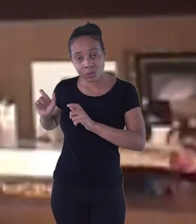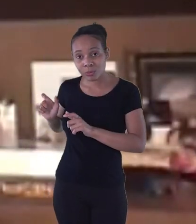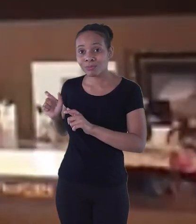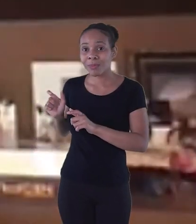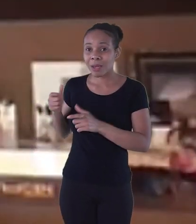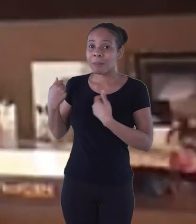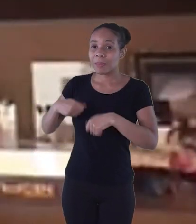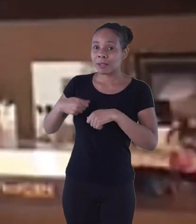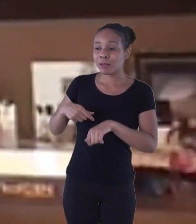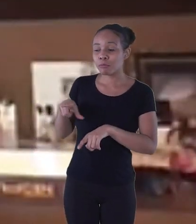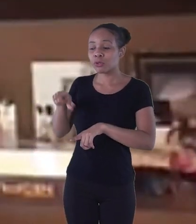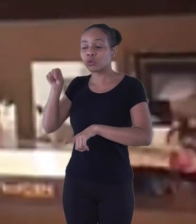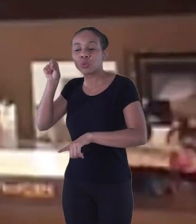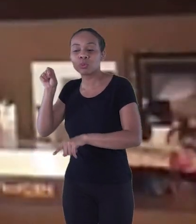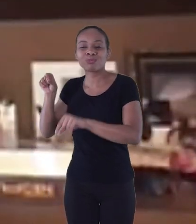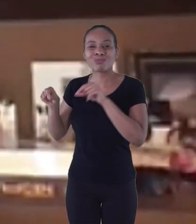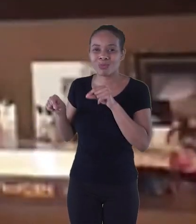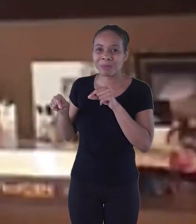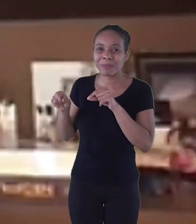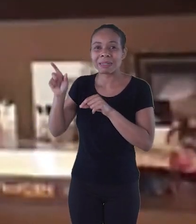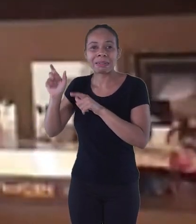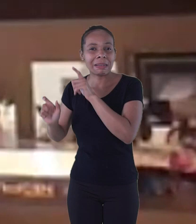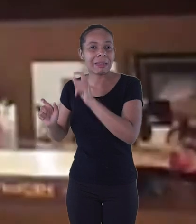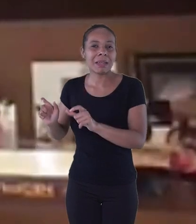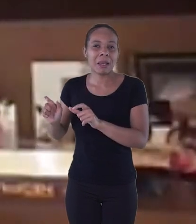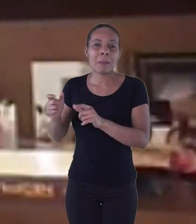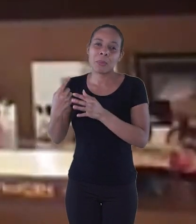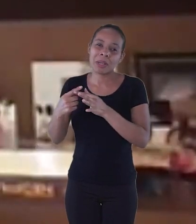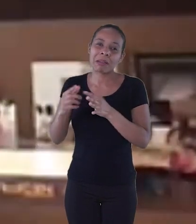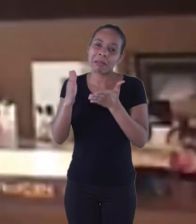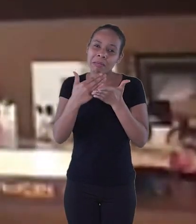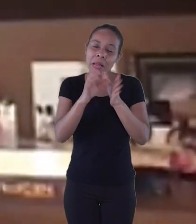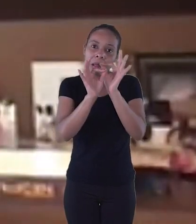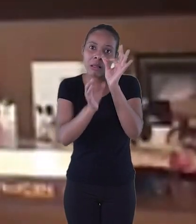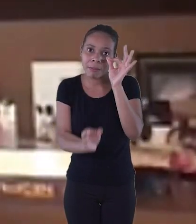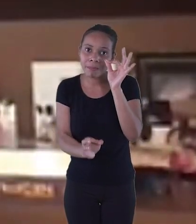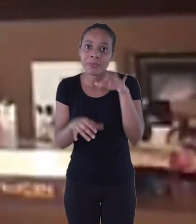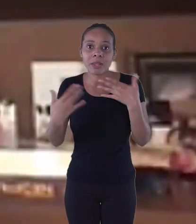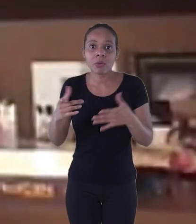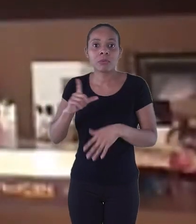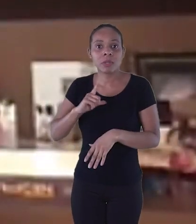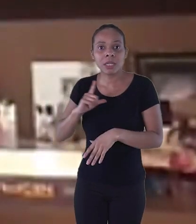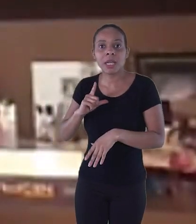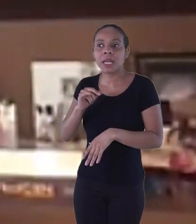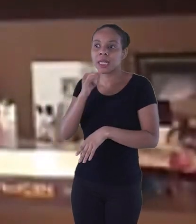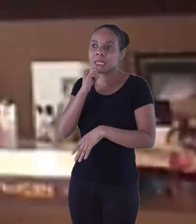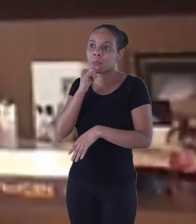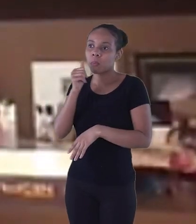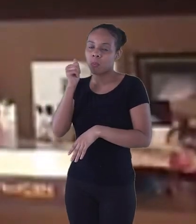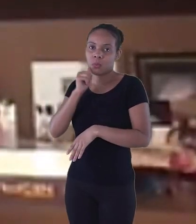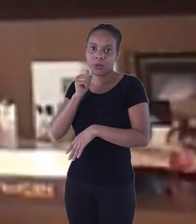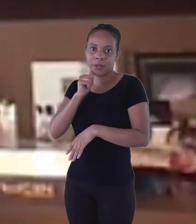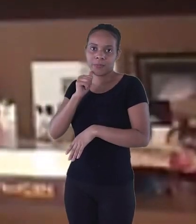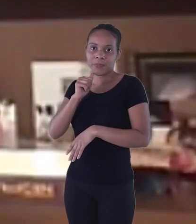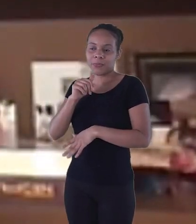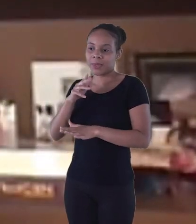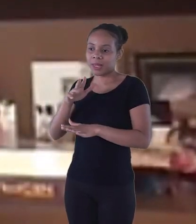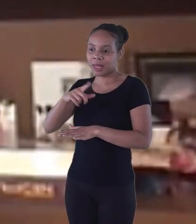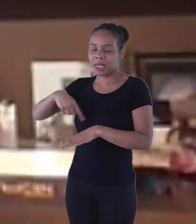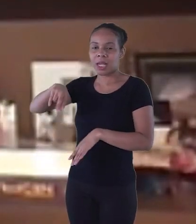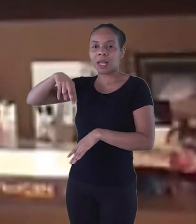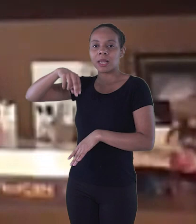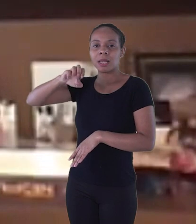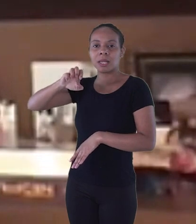critério de quem ficaria fora, né? Então, por exemplo, Negras Minas. Há muitos casos de Negras Minas, né?